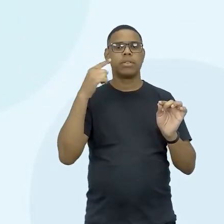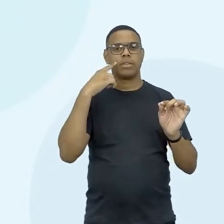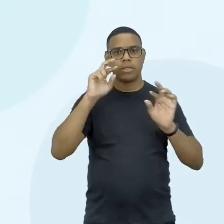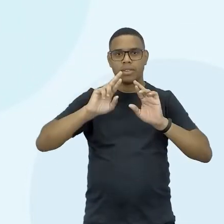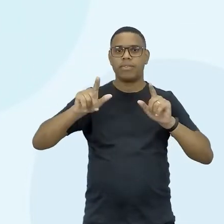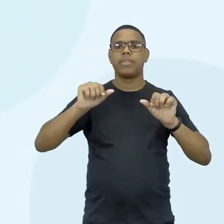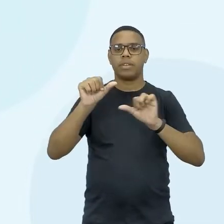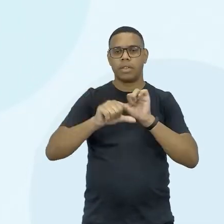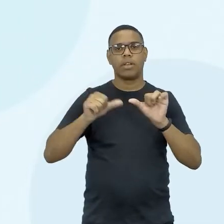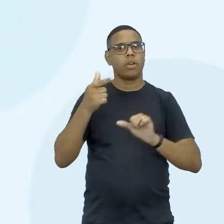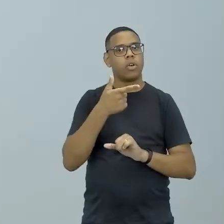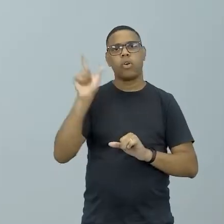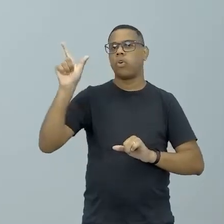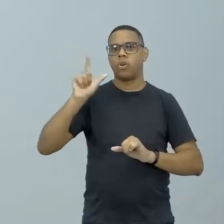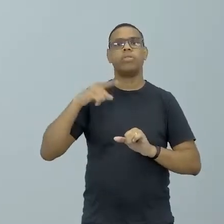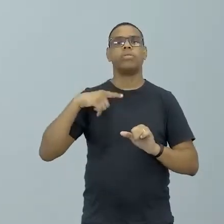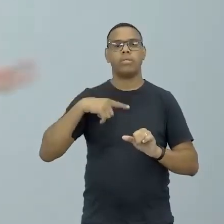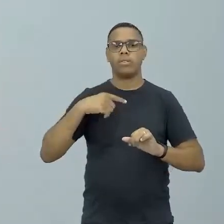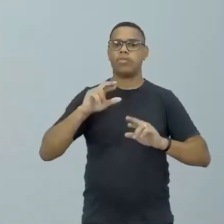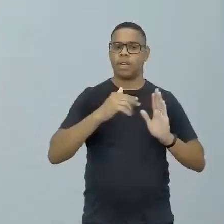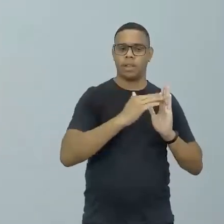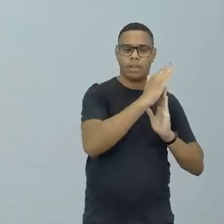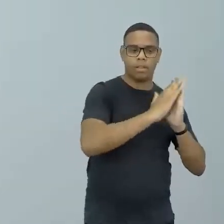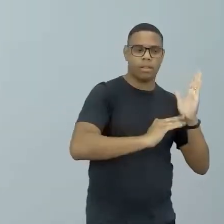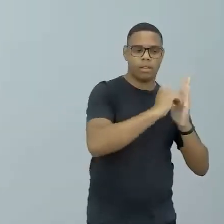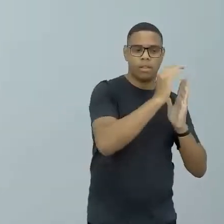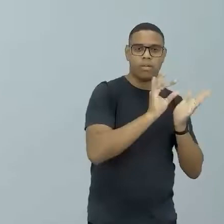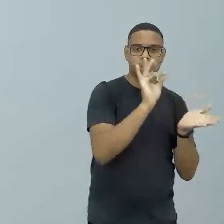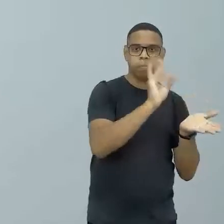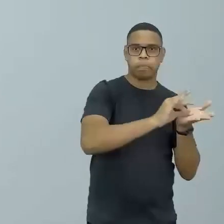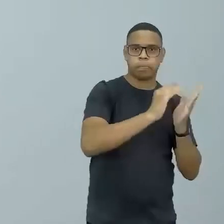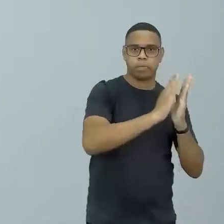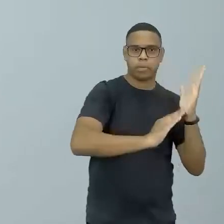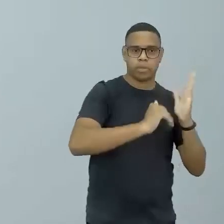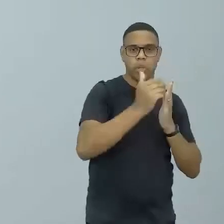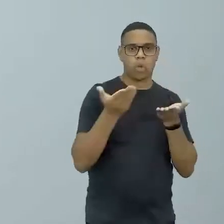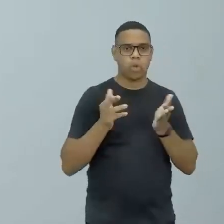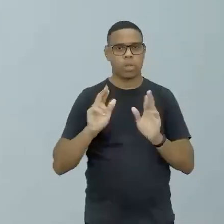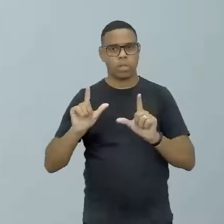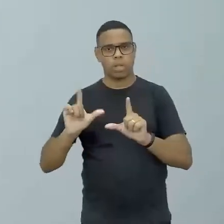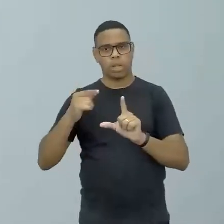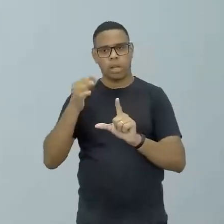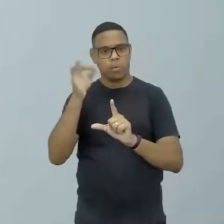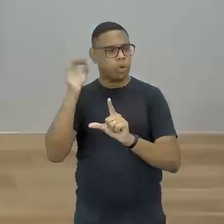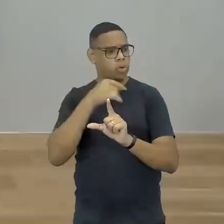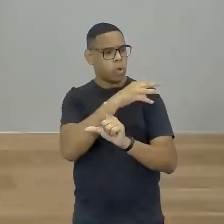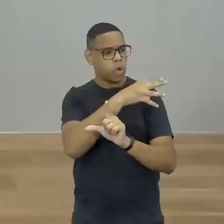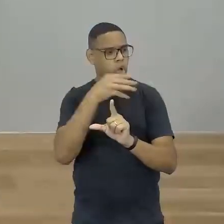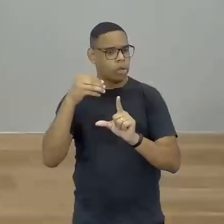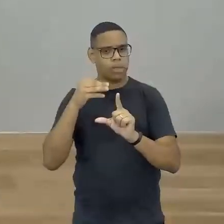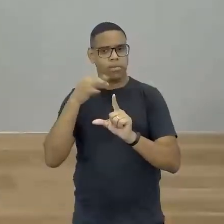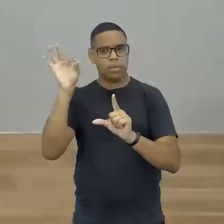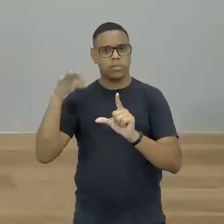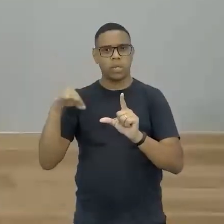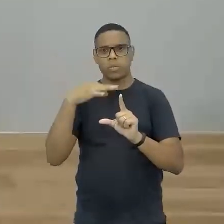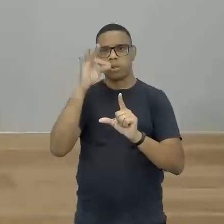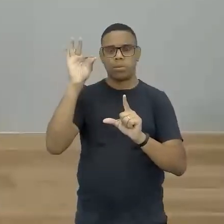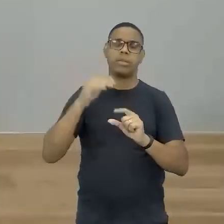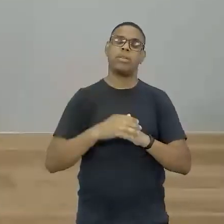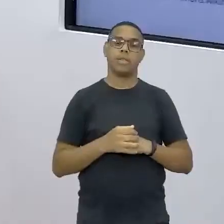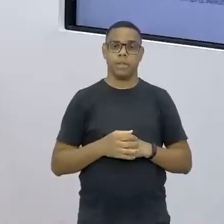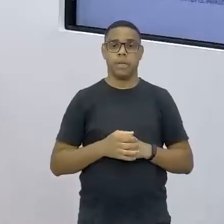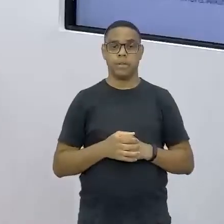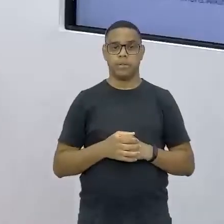pode remeter a outro tipo de produto que não tem nada a ver com o que a Mona Lisa original representaria. E outro público-alvo, não sei porquê, para